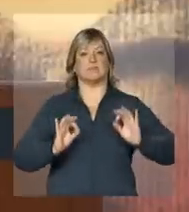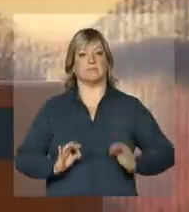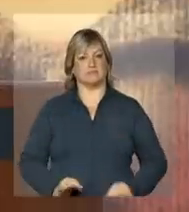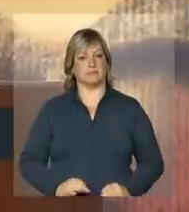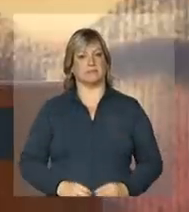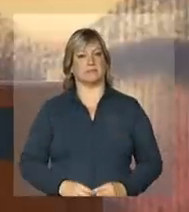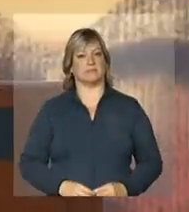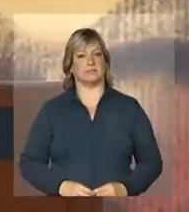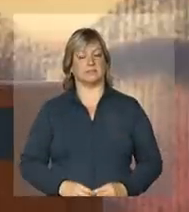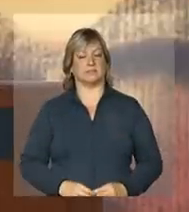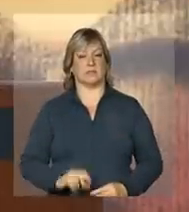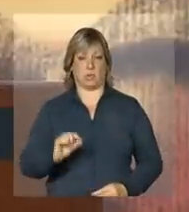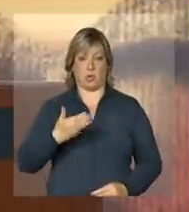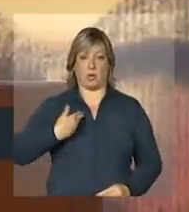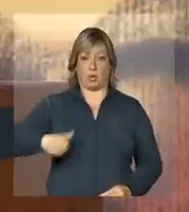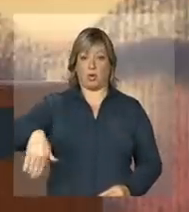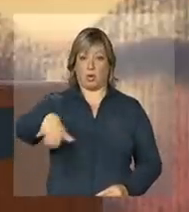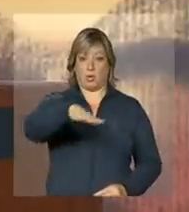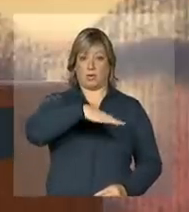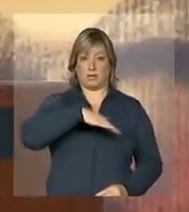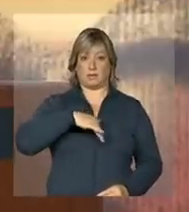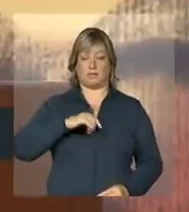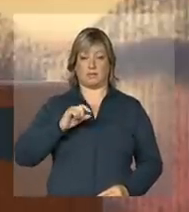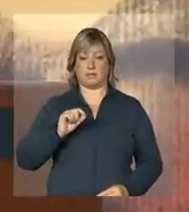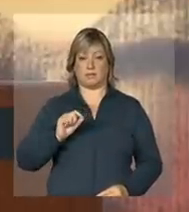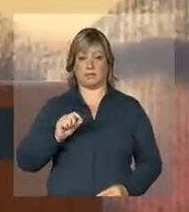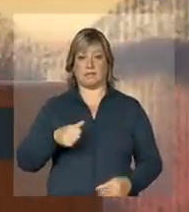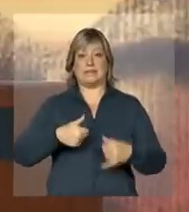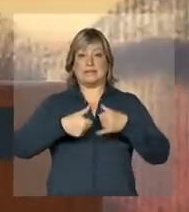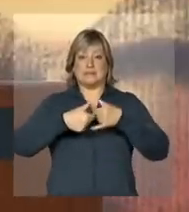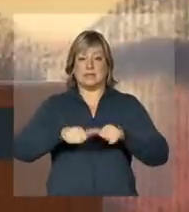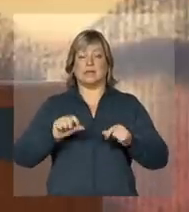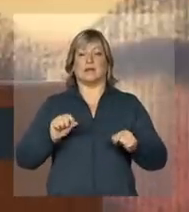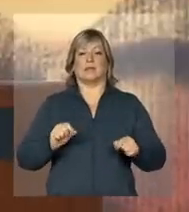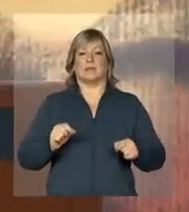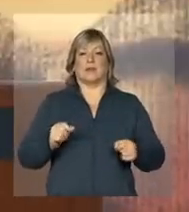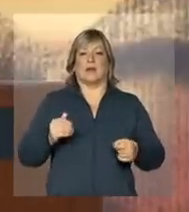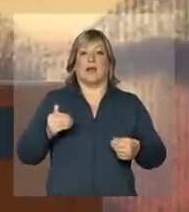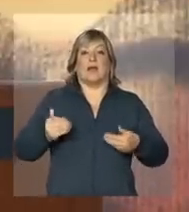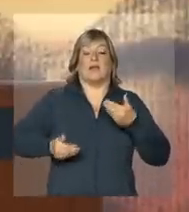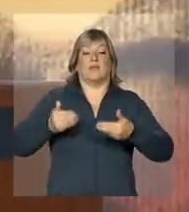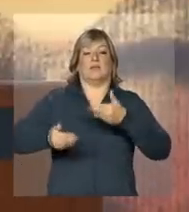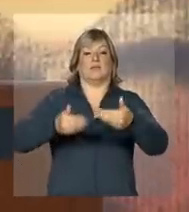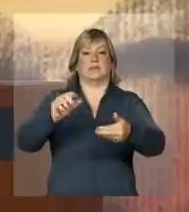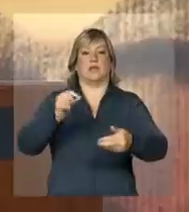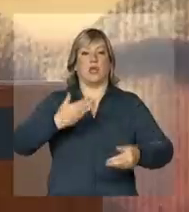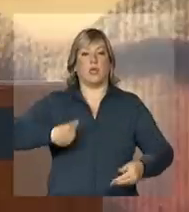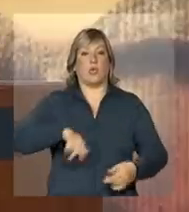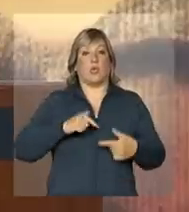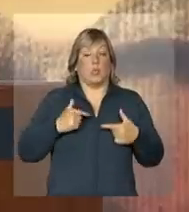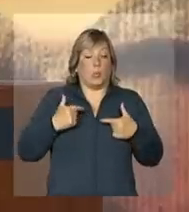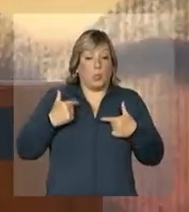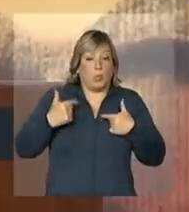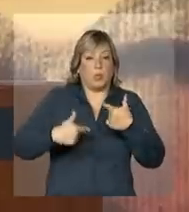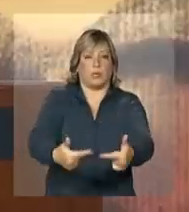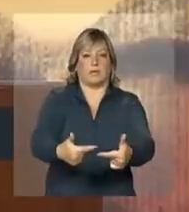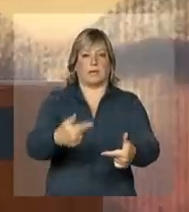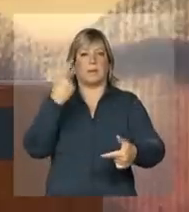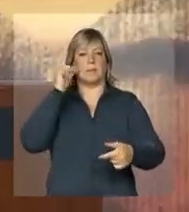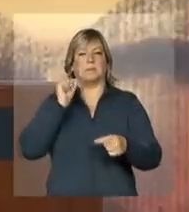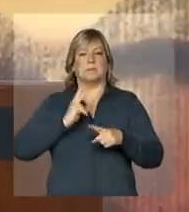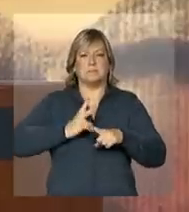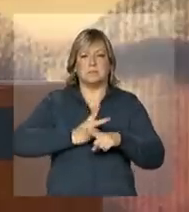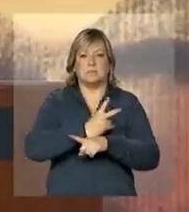reconhecer que nós estamos avançando na nossa luta pela